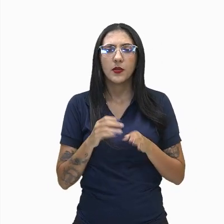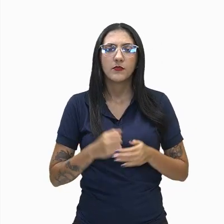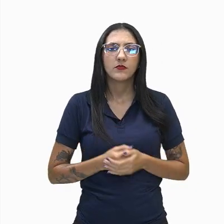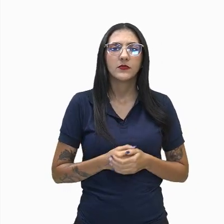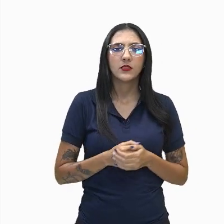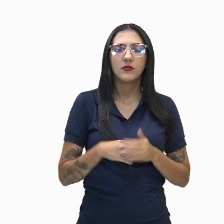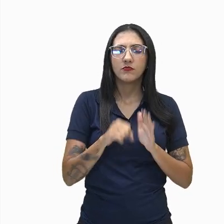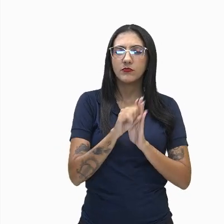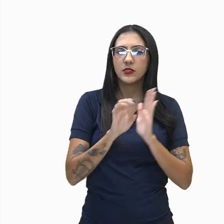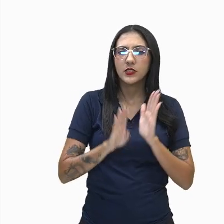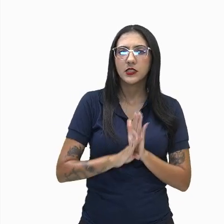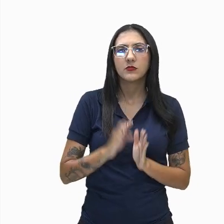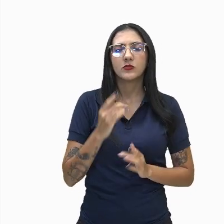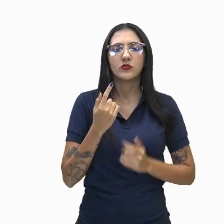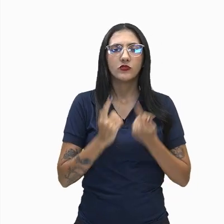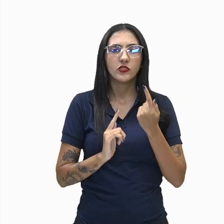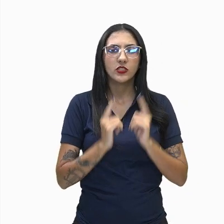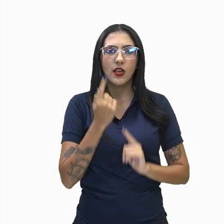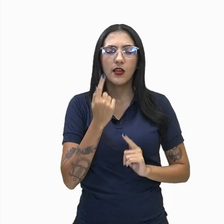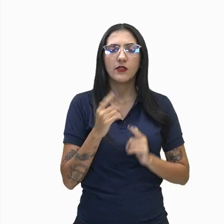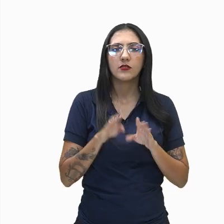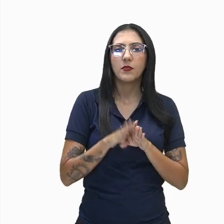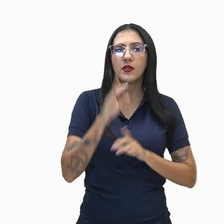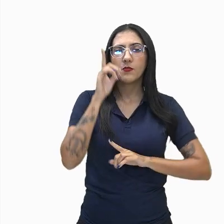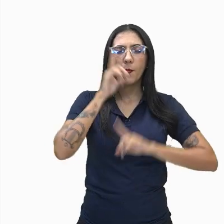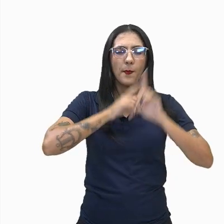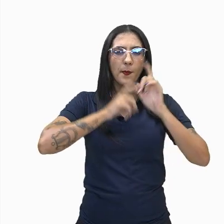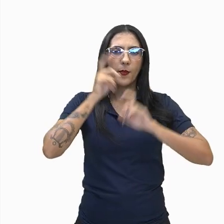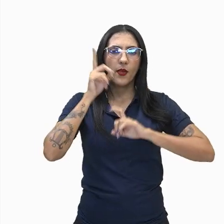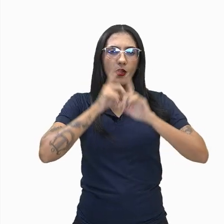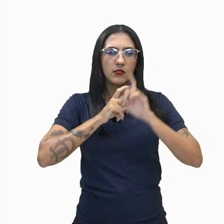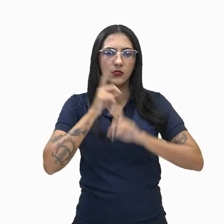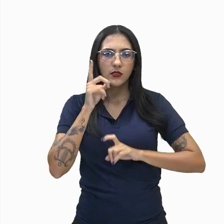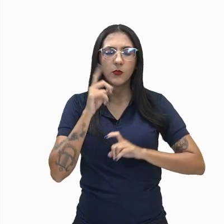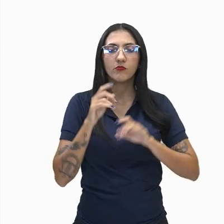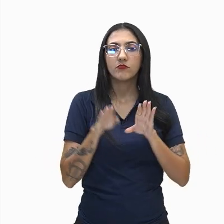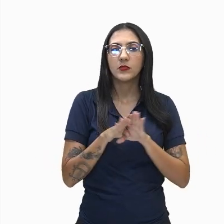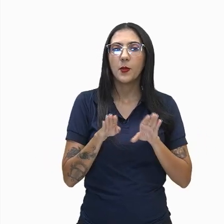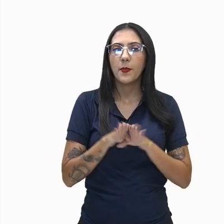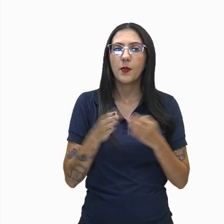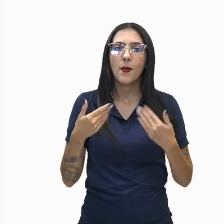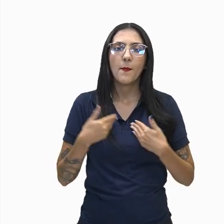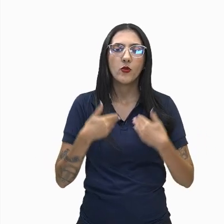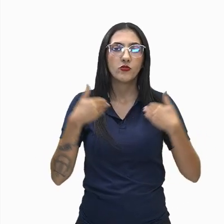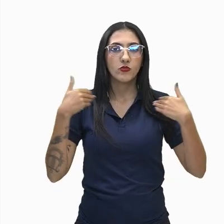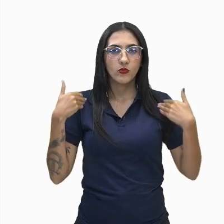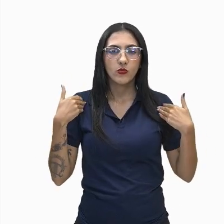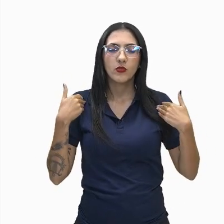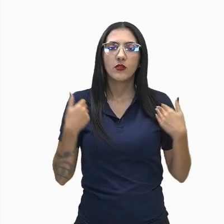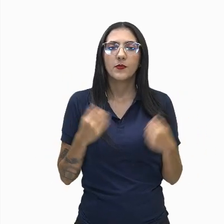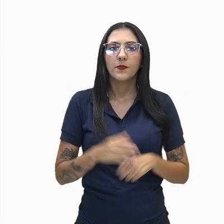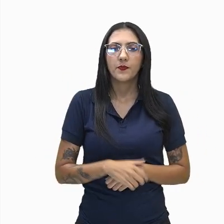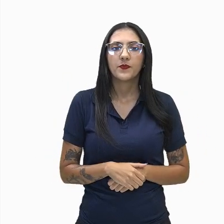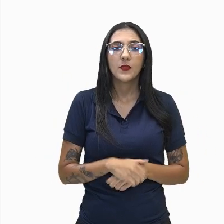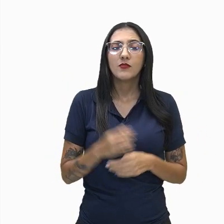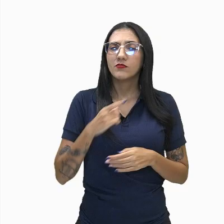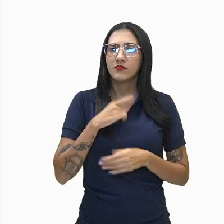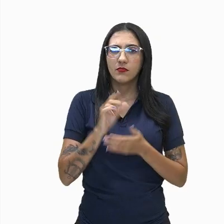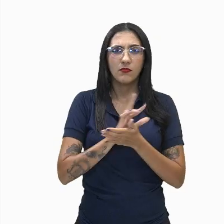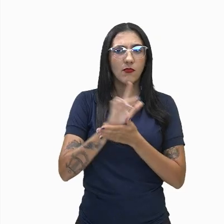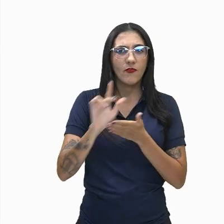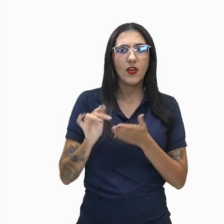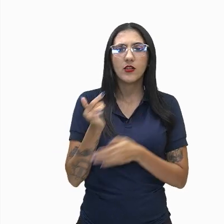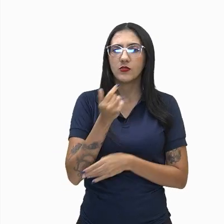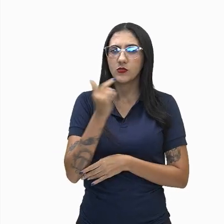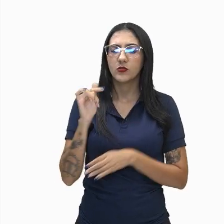símbolos, os gestos, as expressões faciais, uma postura corporal e outros meios.